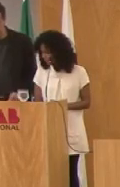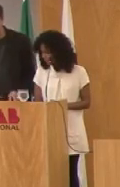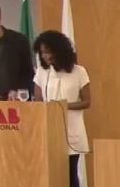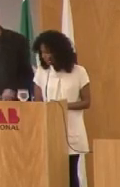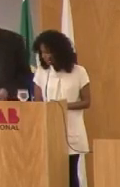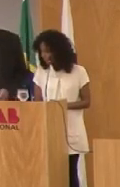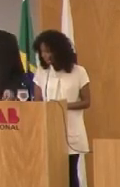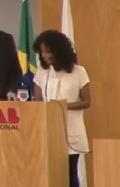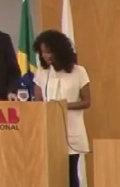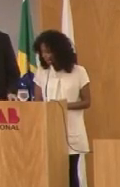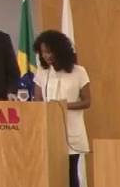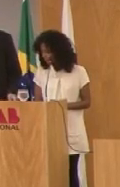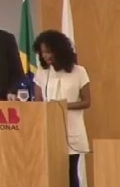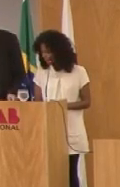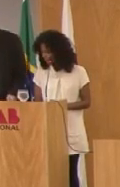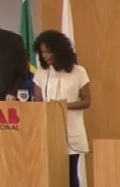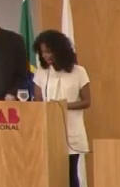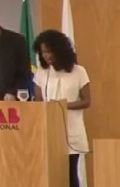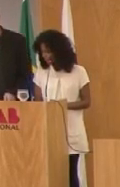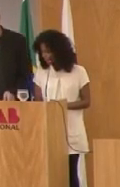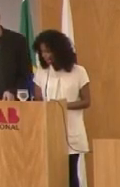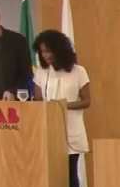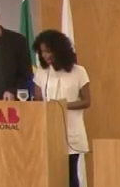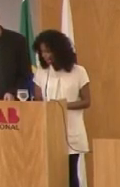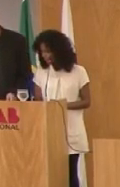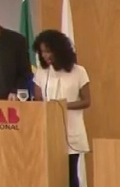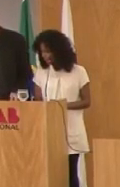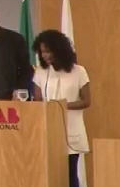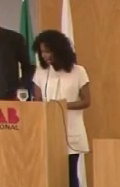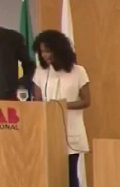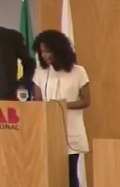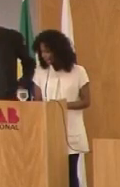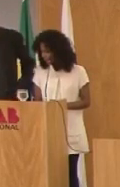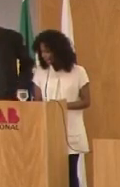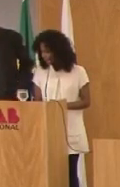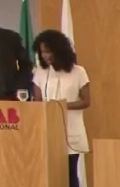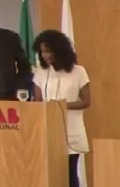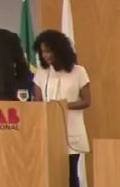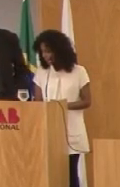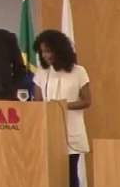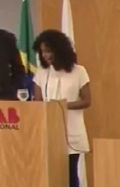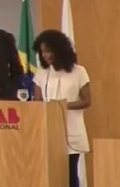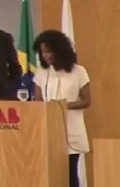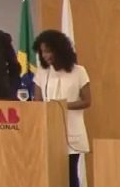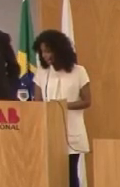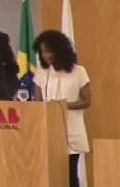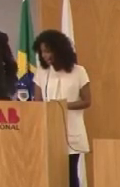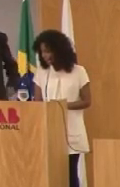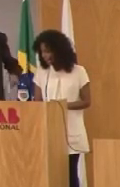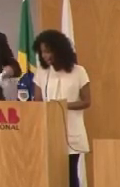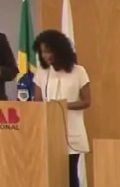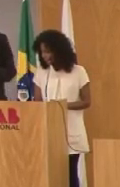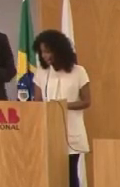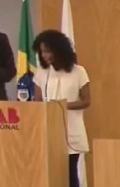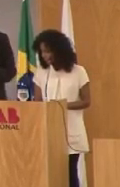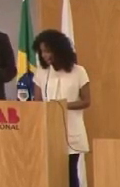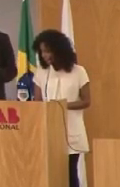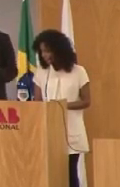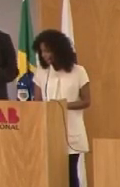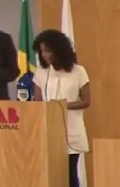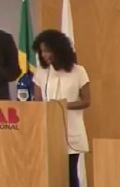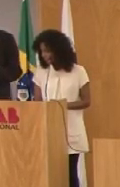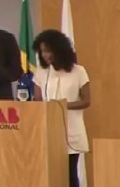é indiscutível que torturas e homicídios barbaramente praticados durante este período